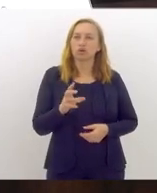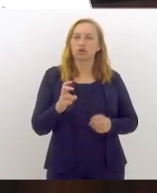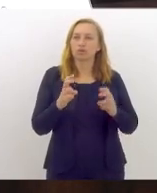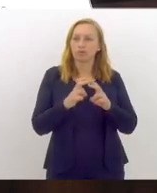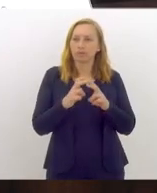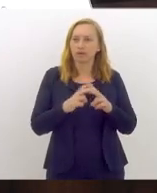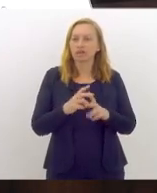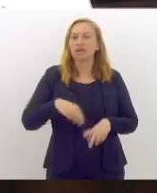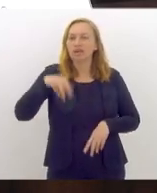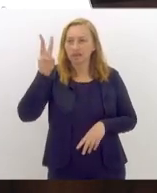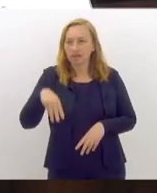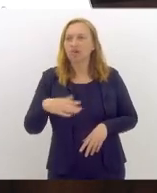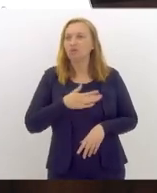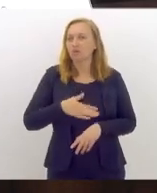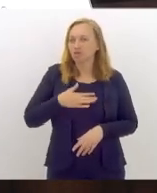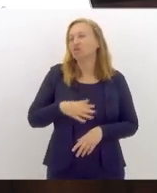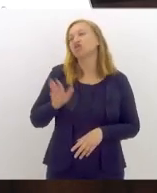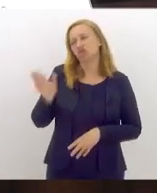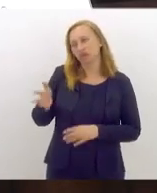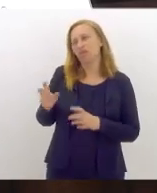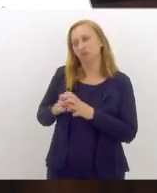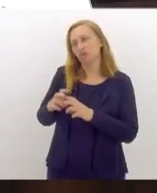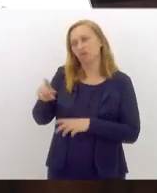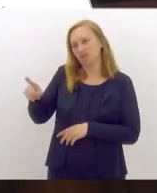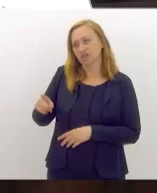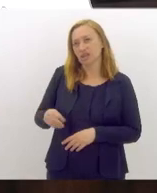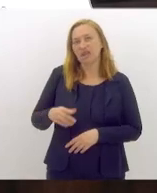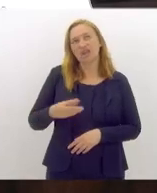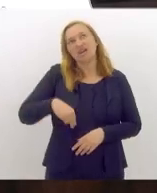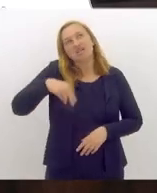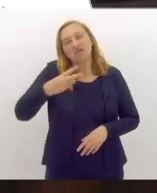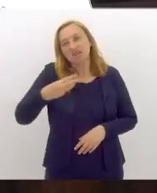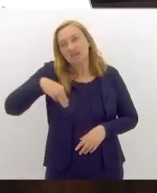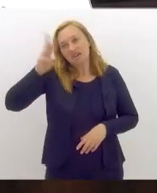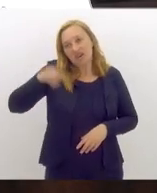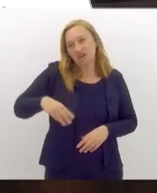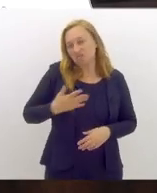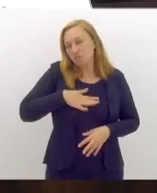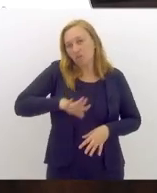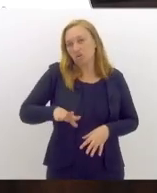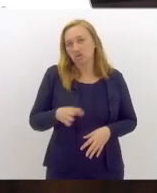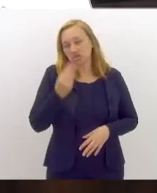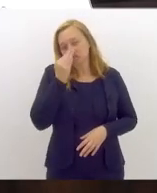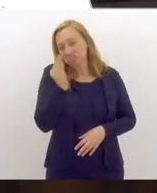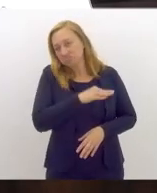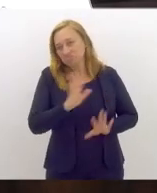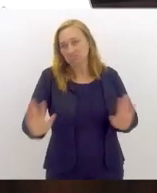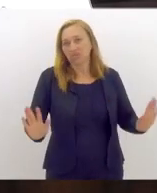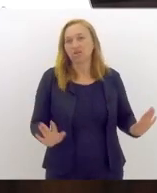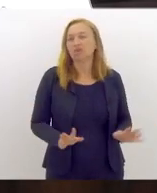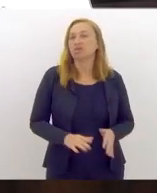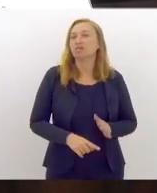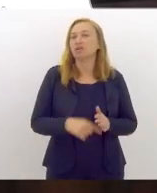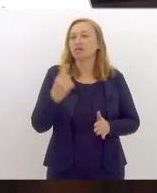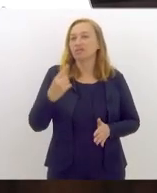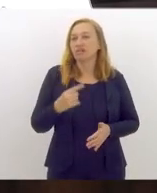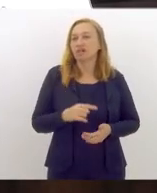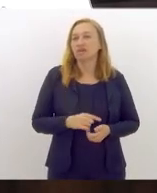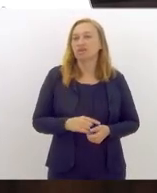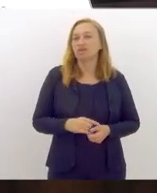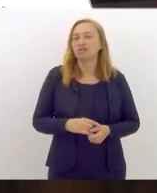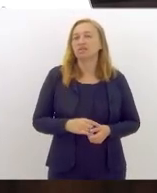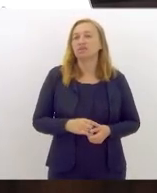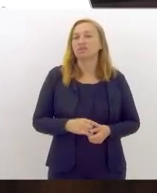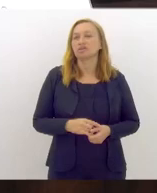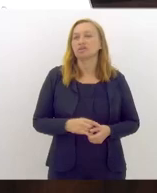então ele já deve ter brigado com você várias vezes que ele não gosta ele deixa para lá e uma vez na